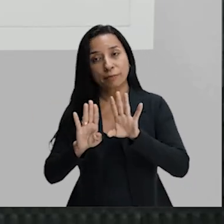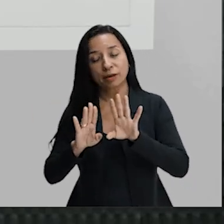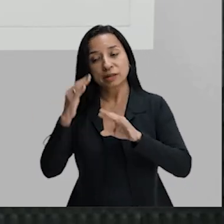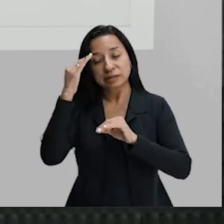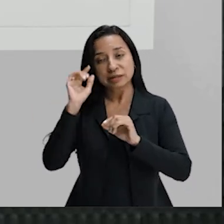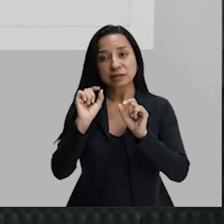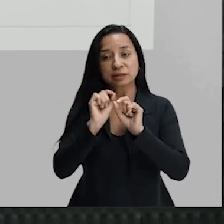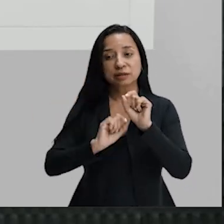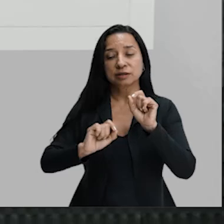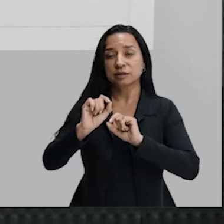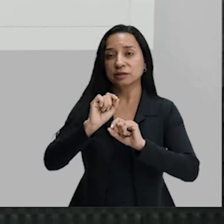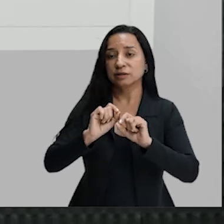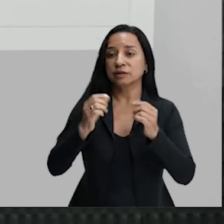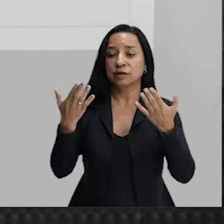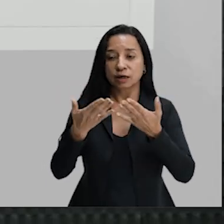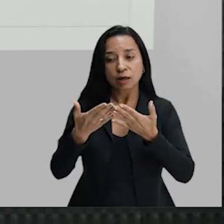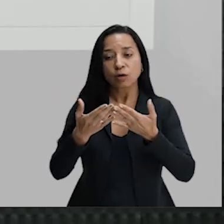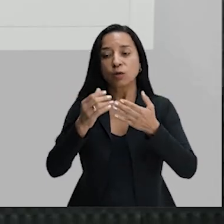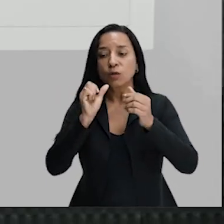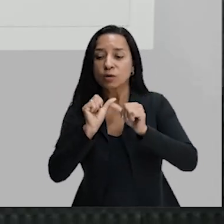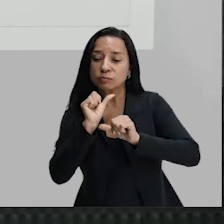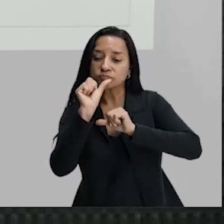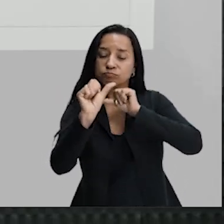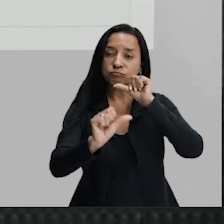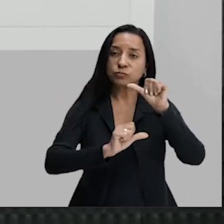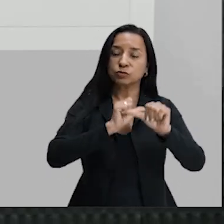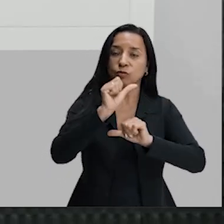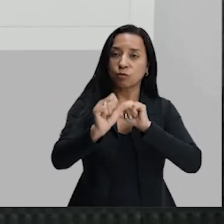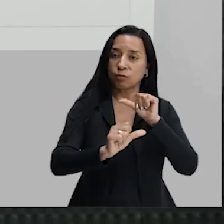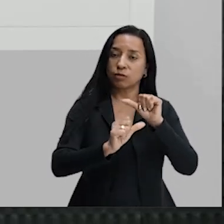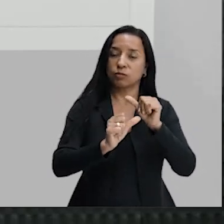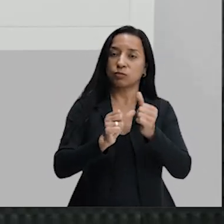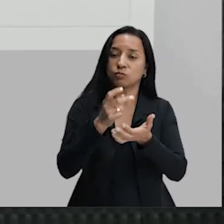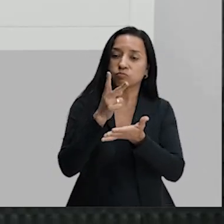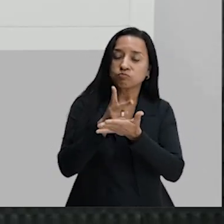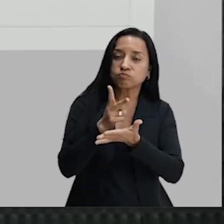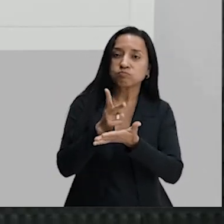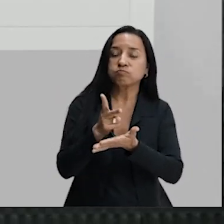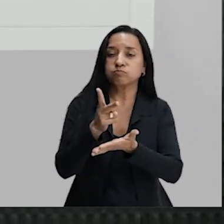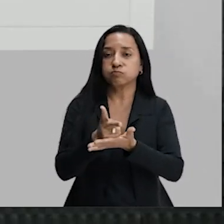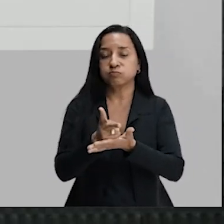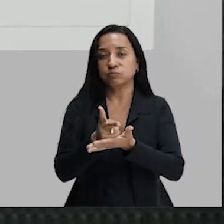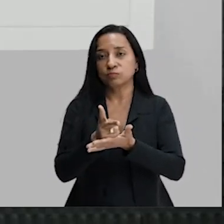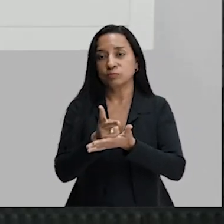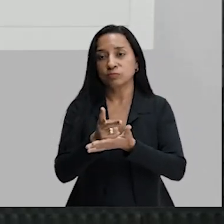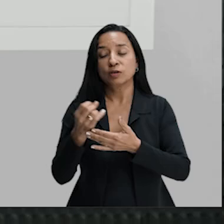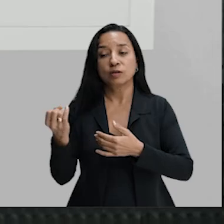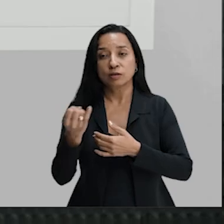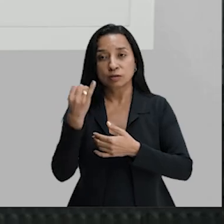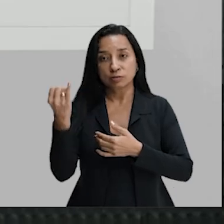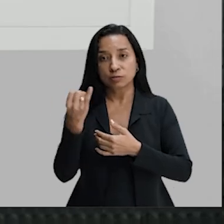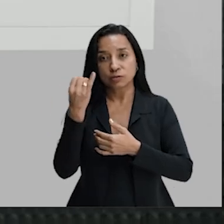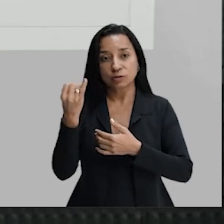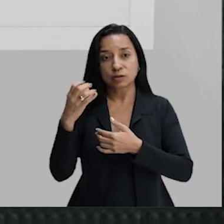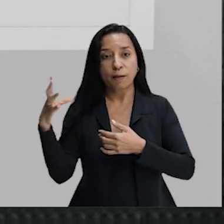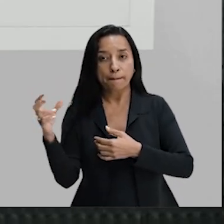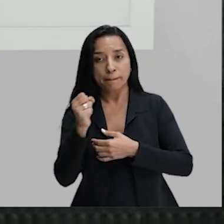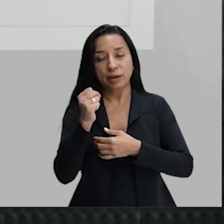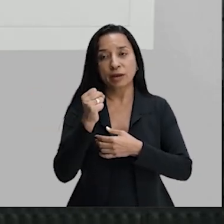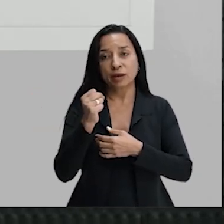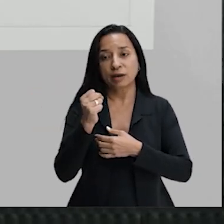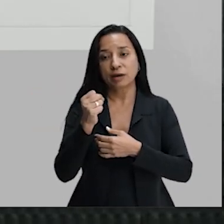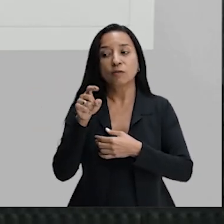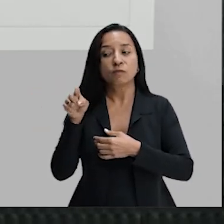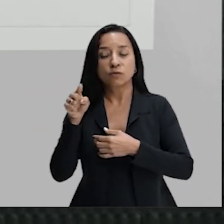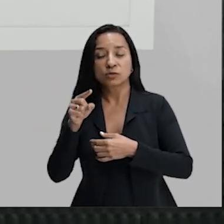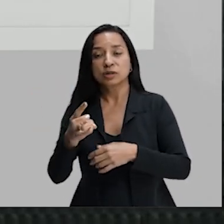estamos aqui, ó, na reconstrução contínua, ok? Olha, isso é importante, pega para ti. Você que é terceironista,